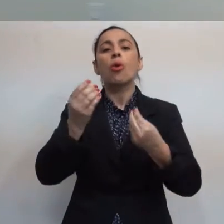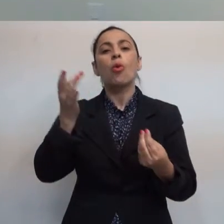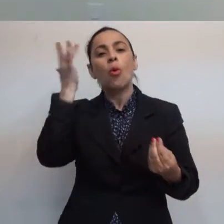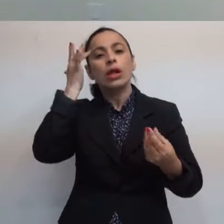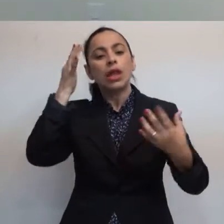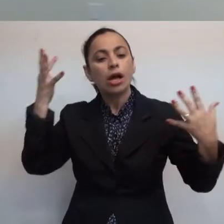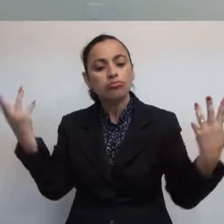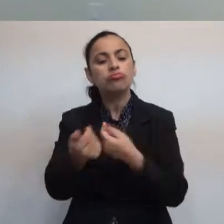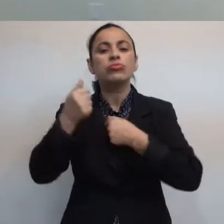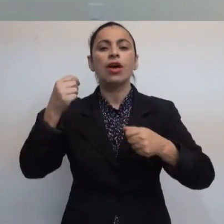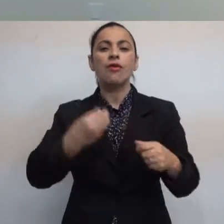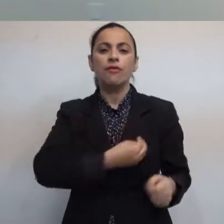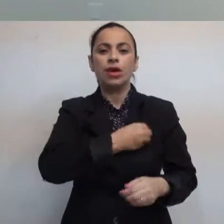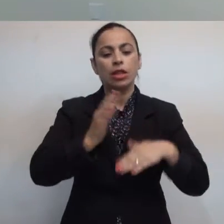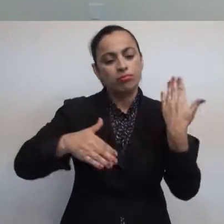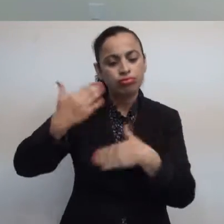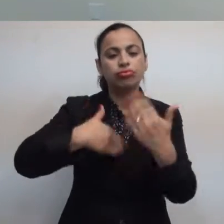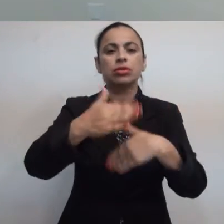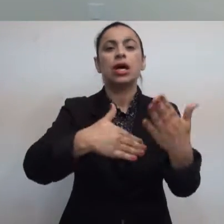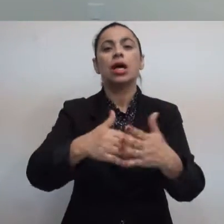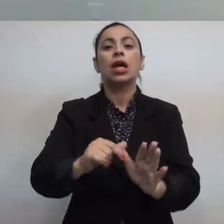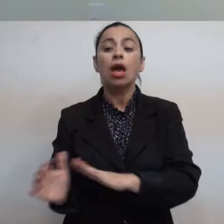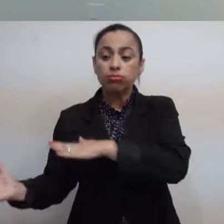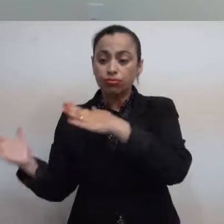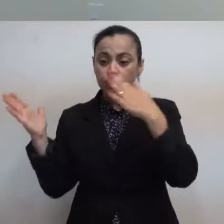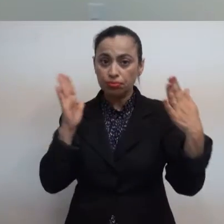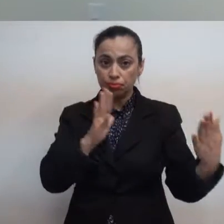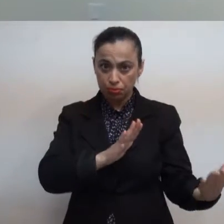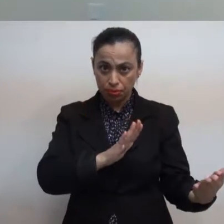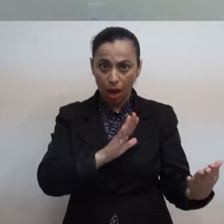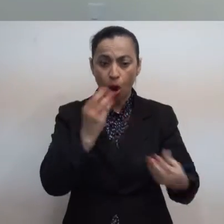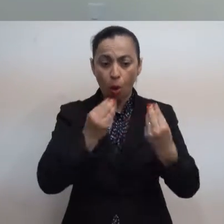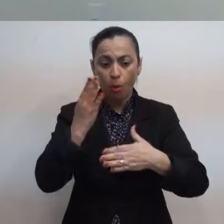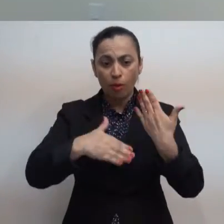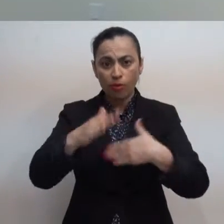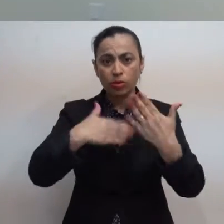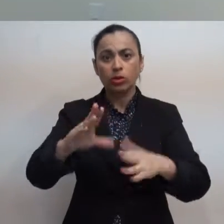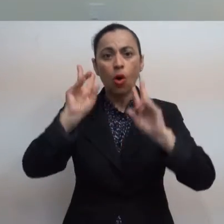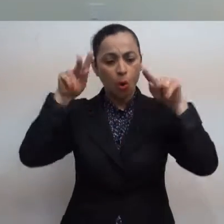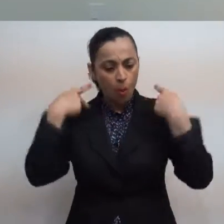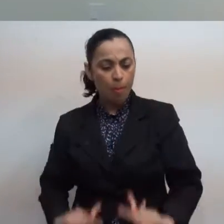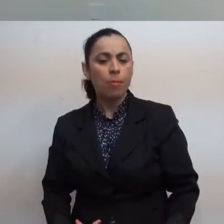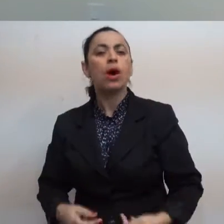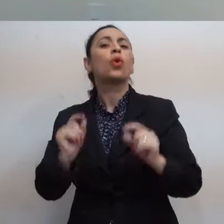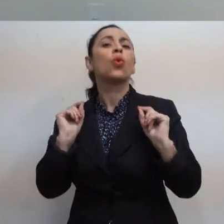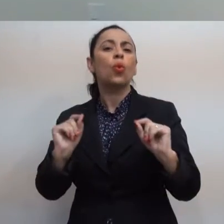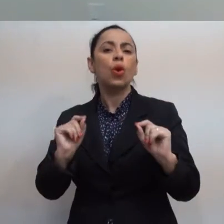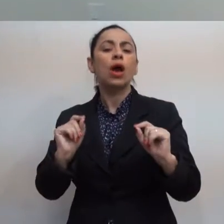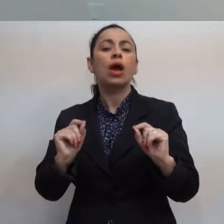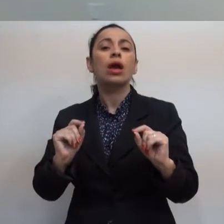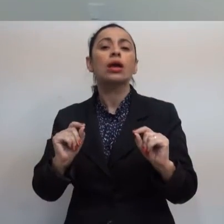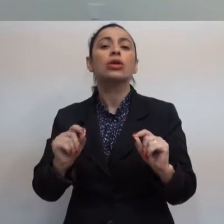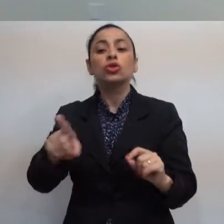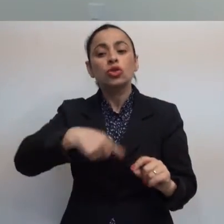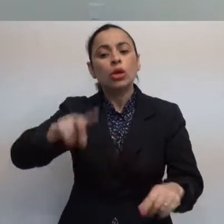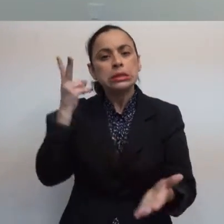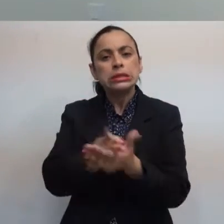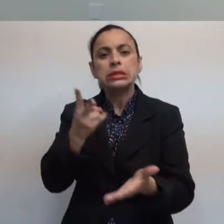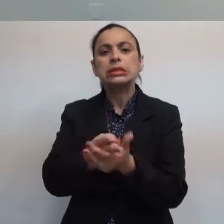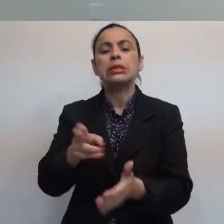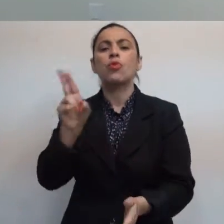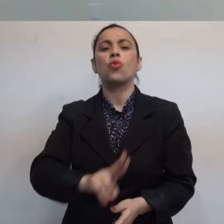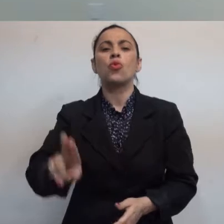melhoria da sua qualidade de vida. E ao longo de todo esse período da evolução humana,